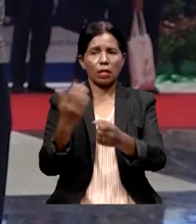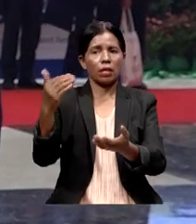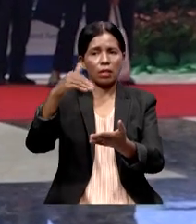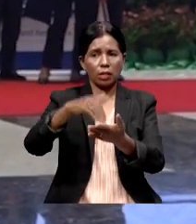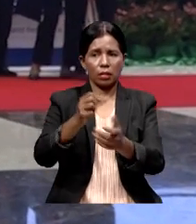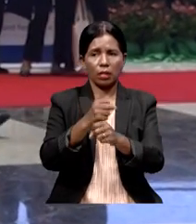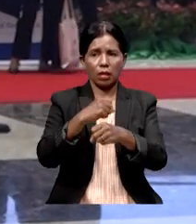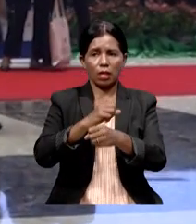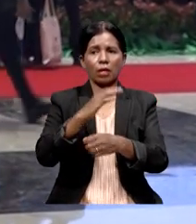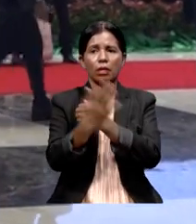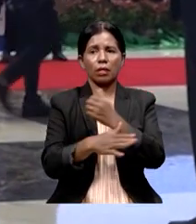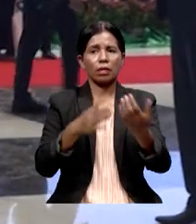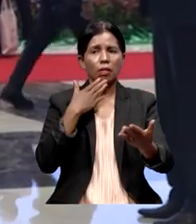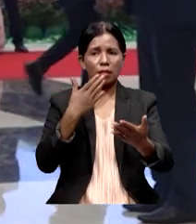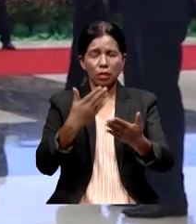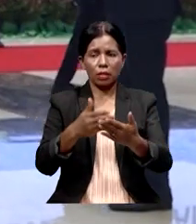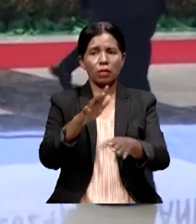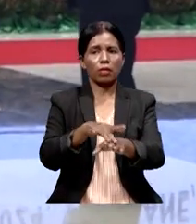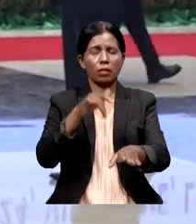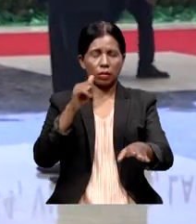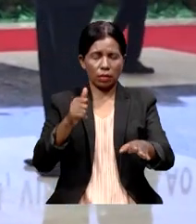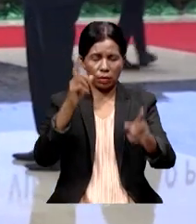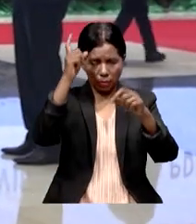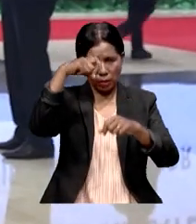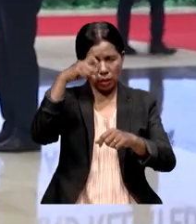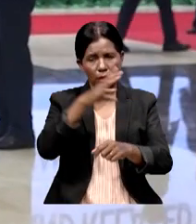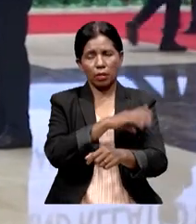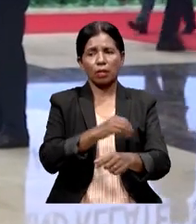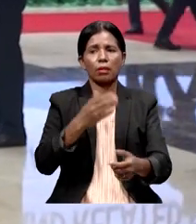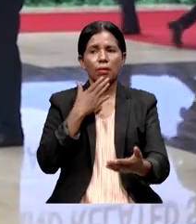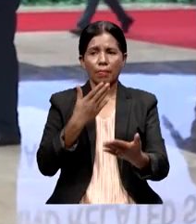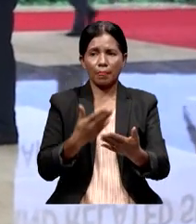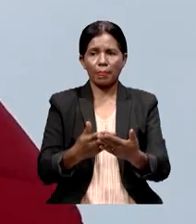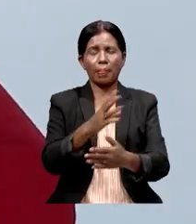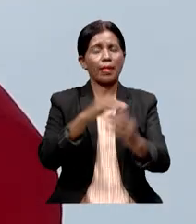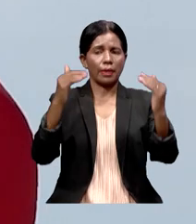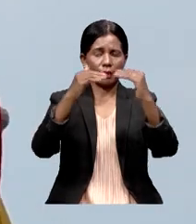criar região de NB e ali a conexão resiliente no próspera. Enquanto o senhor